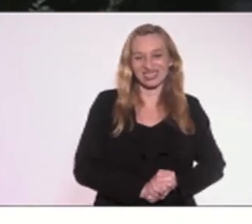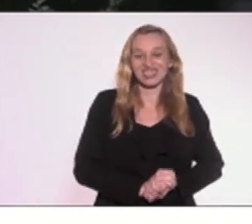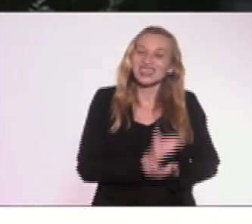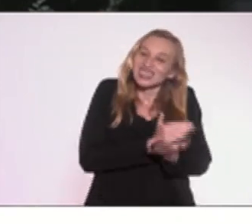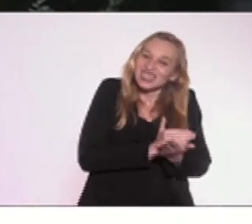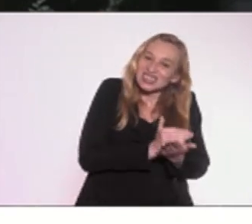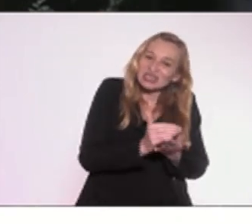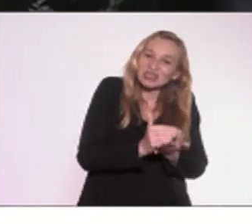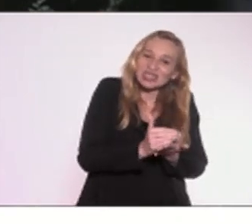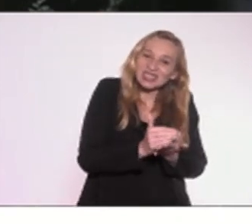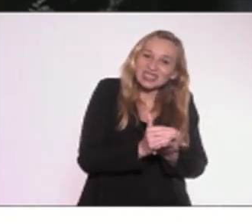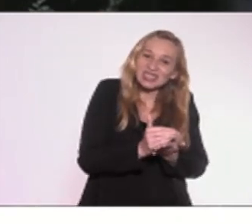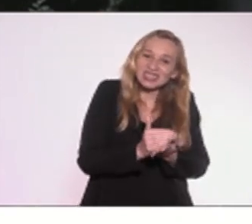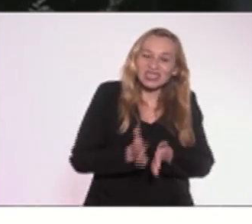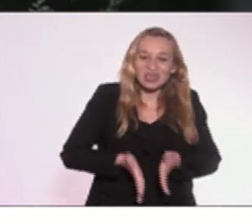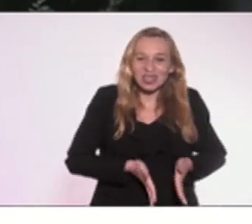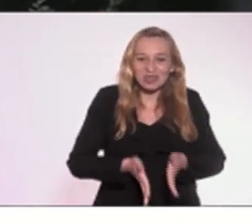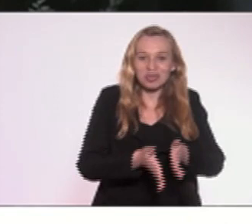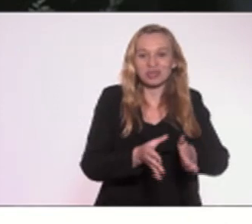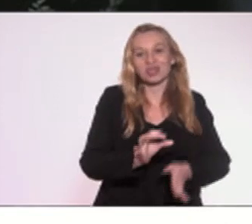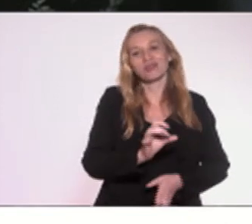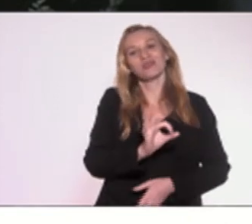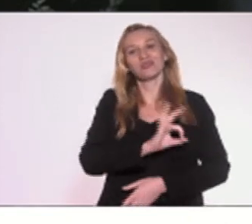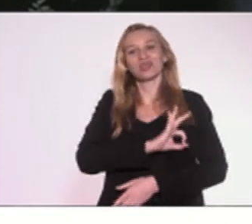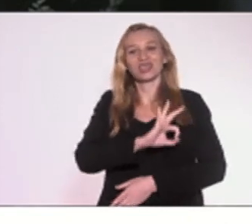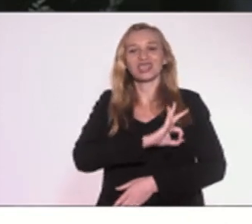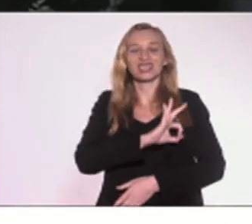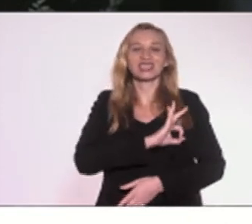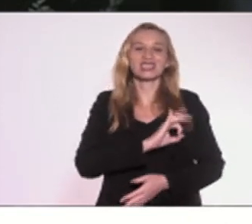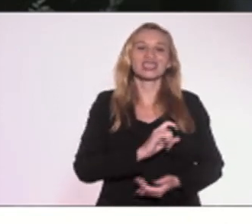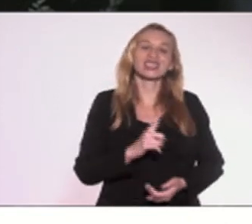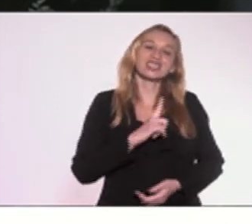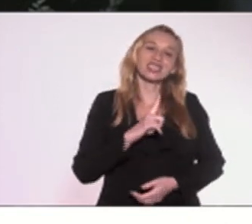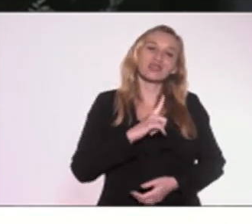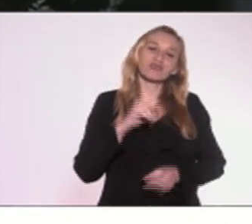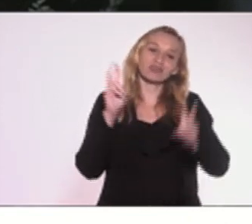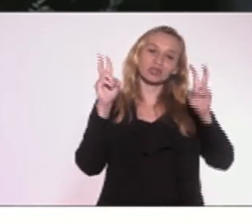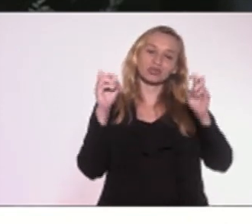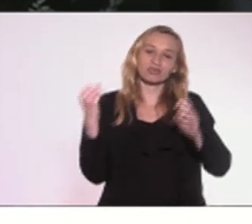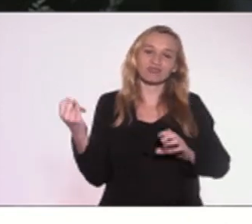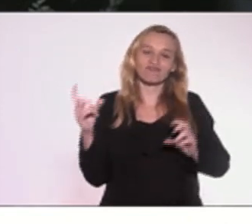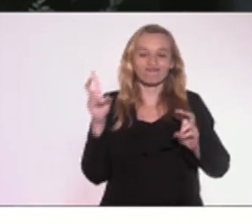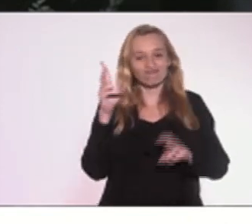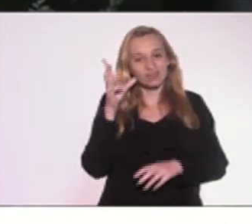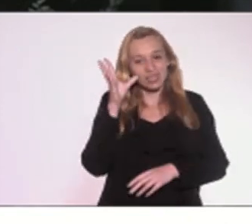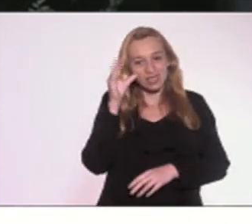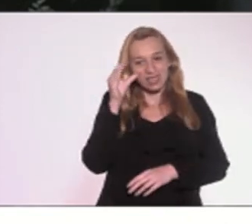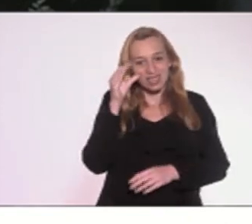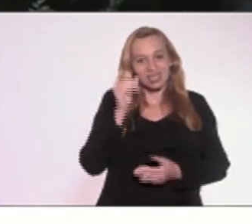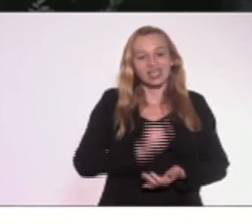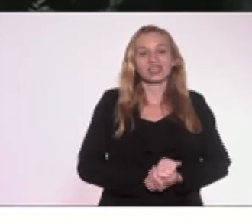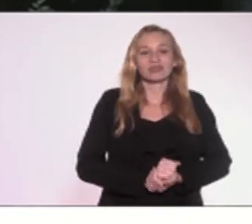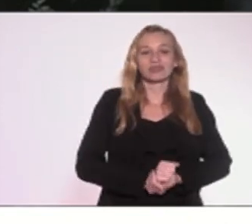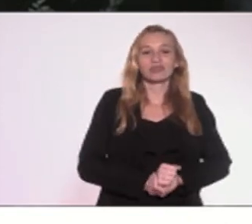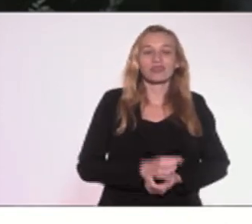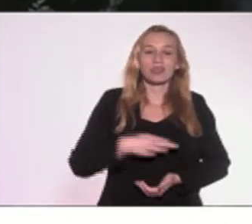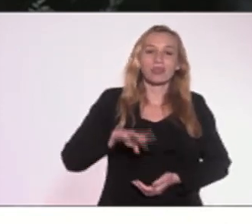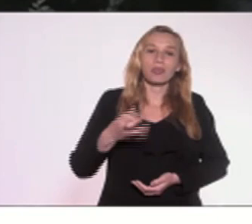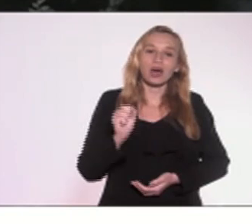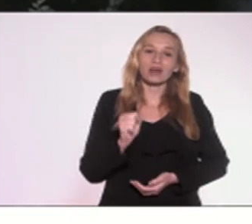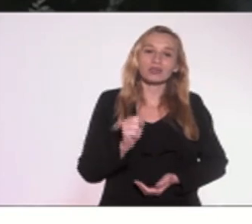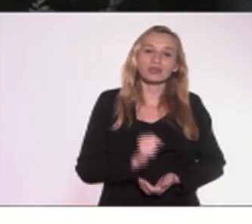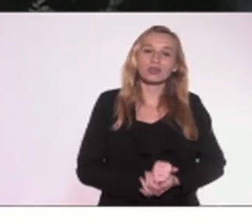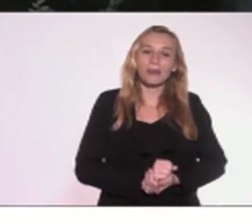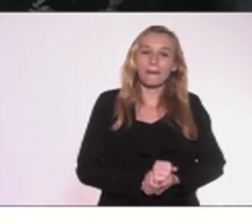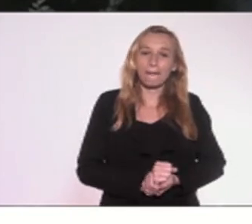começamos a trilhar o caminho na polícia, e teve um fato muito interessante, que o Marcos, ele